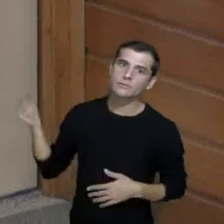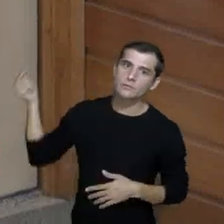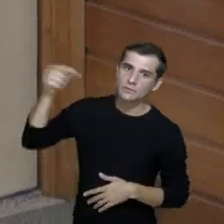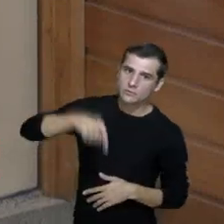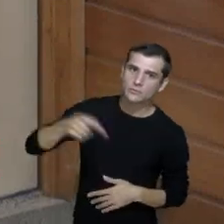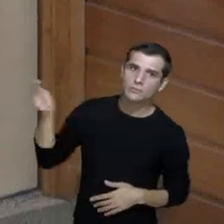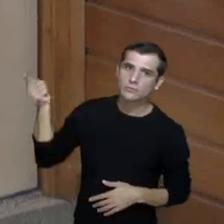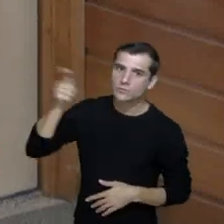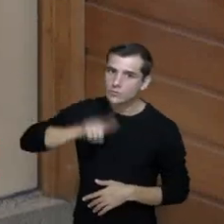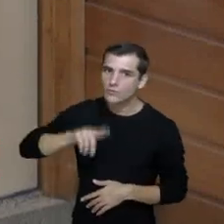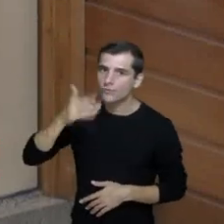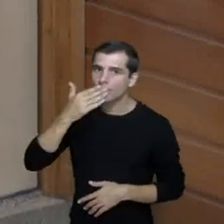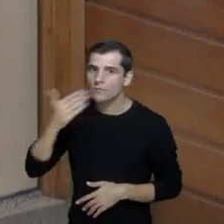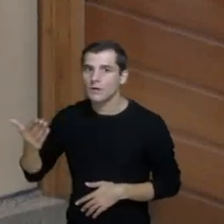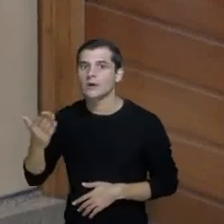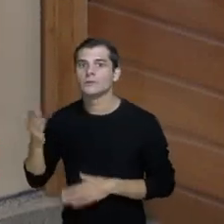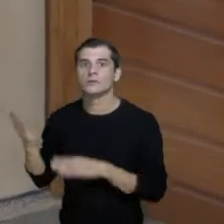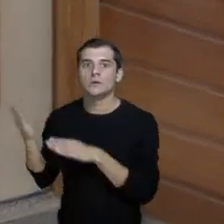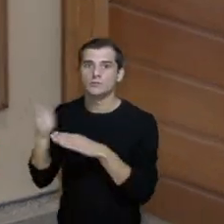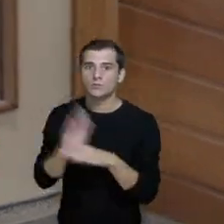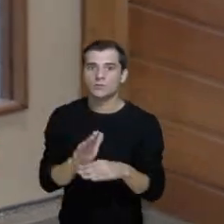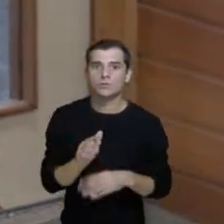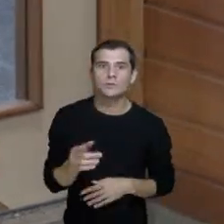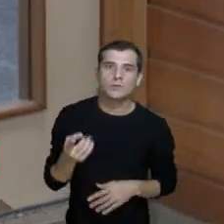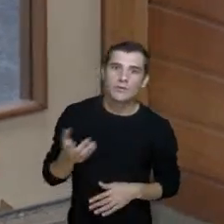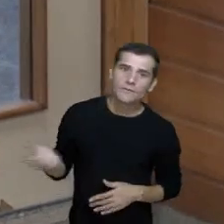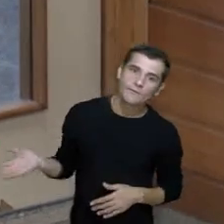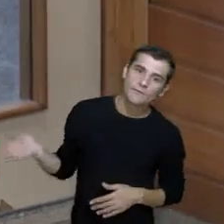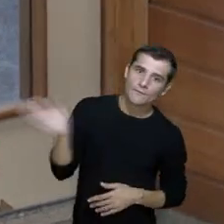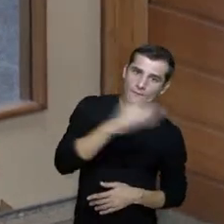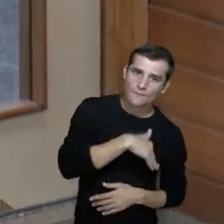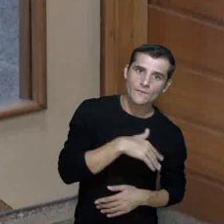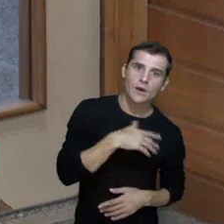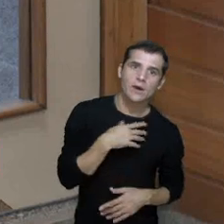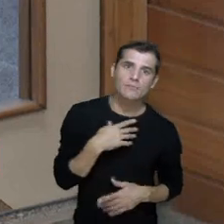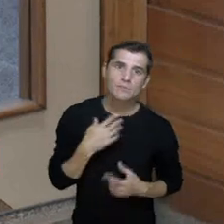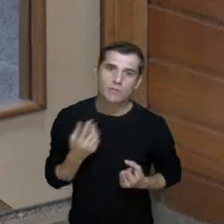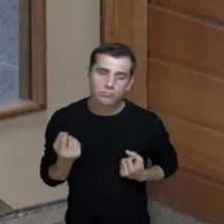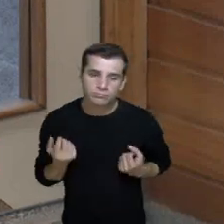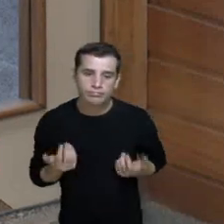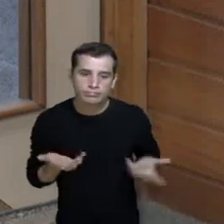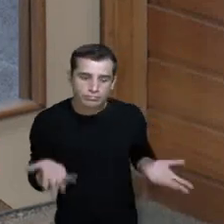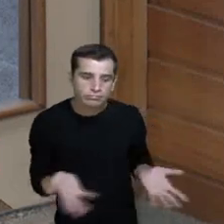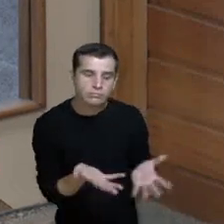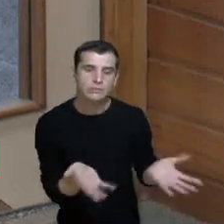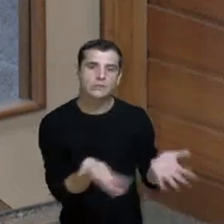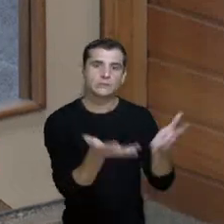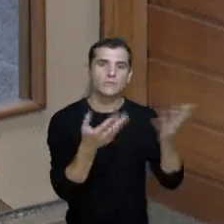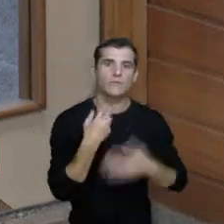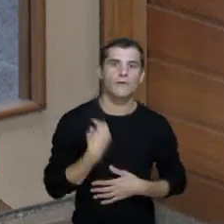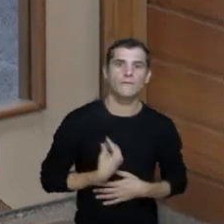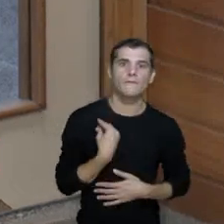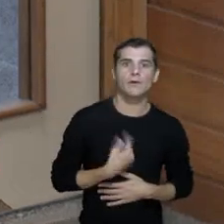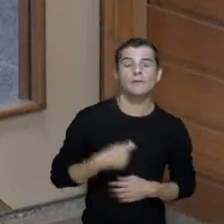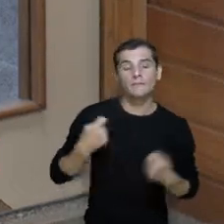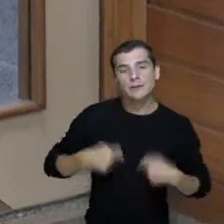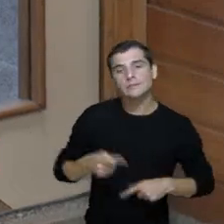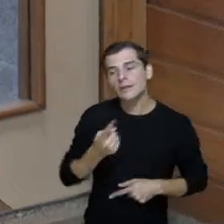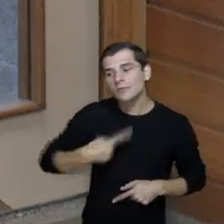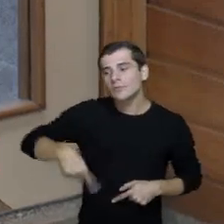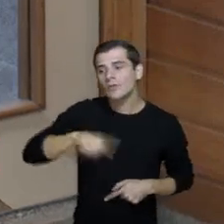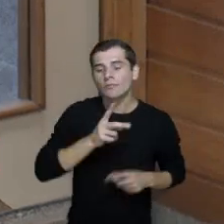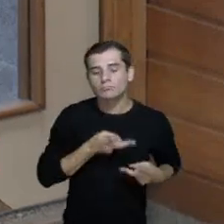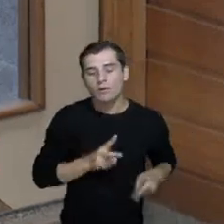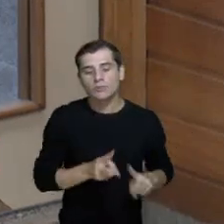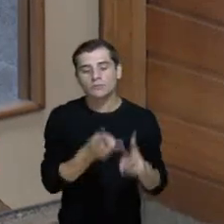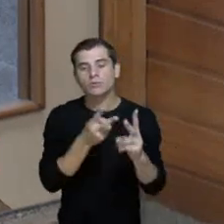jogar no bom sentido gasolina nessa fogueira e um fósforo a gente precisa botar essa chama de controle